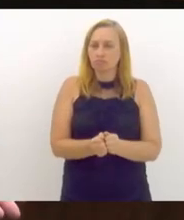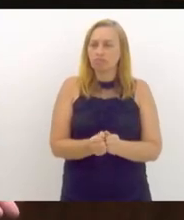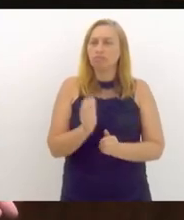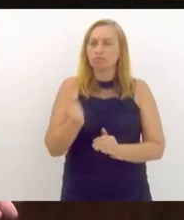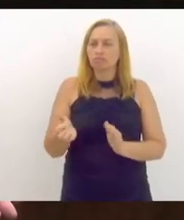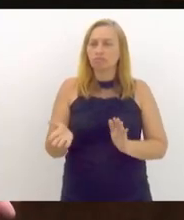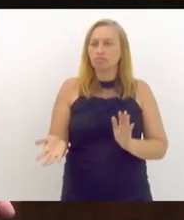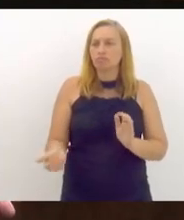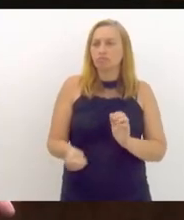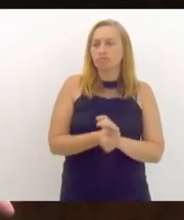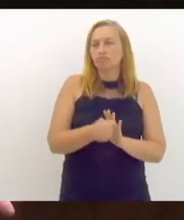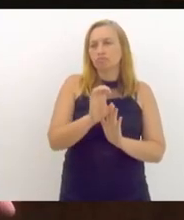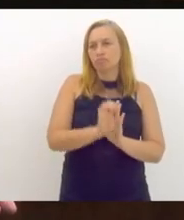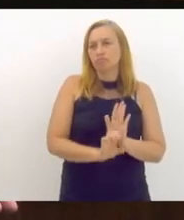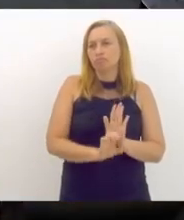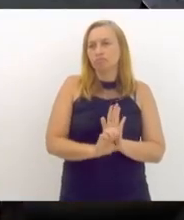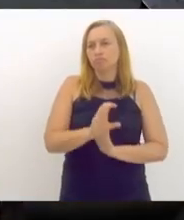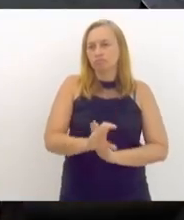CCJ?